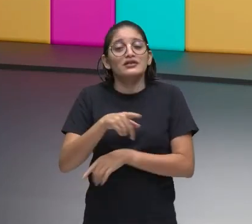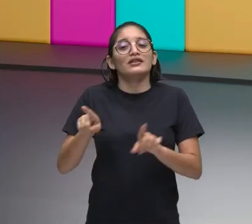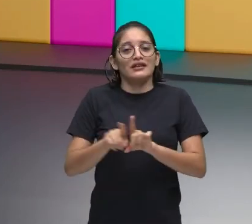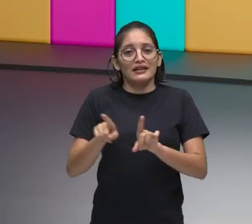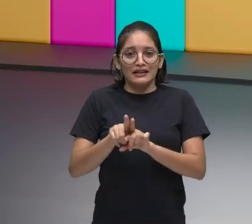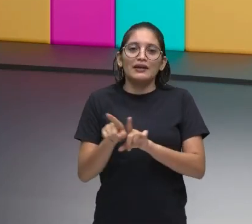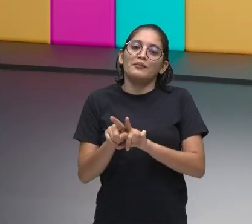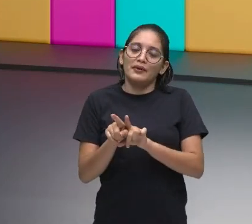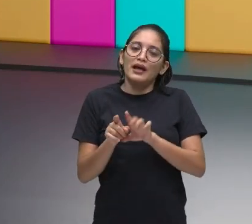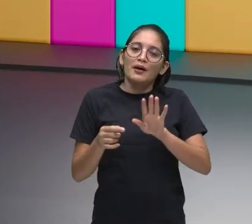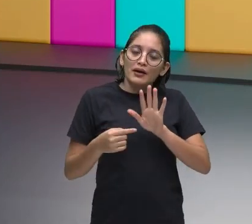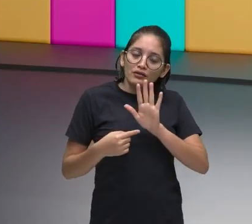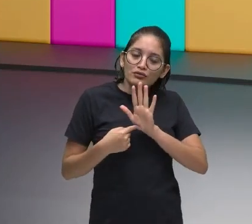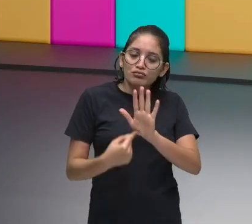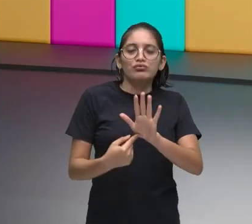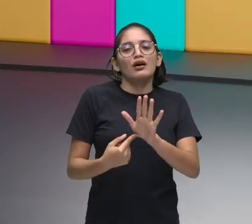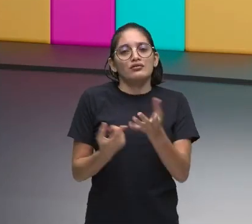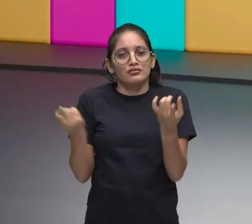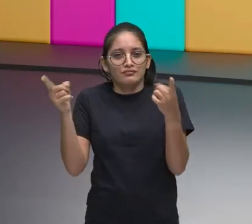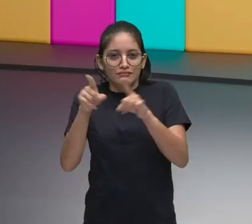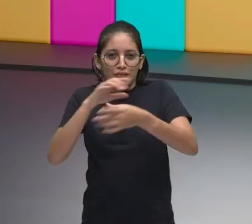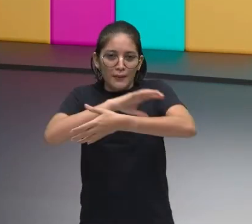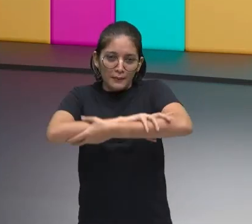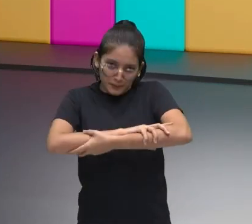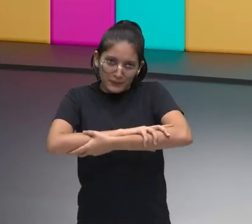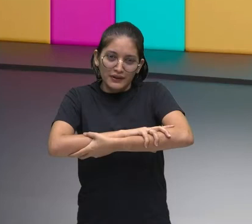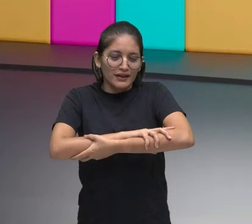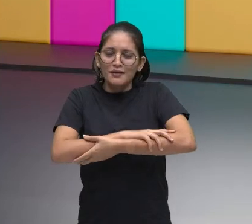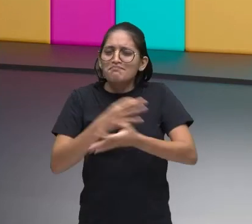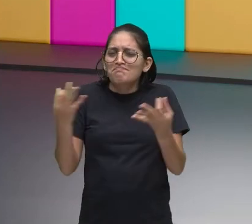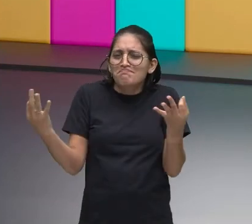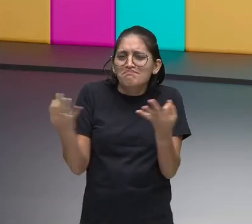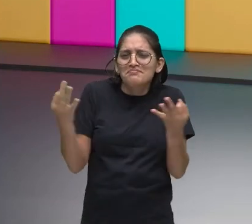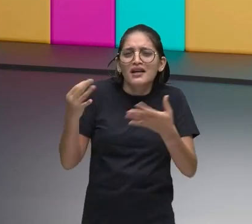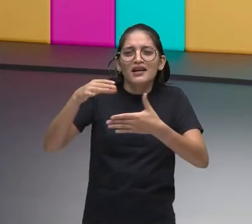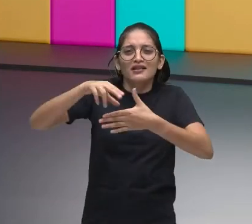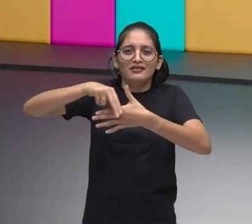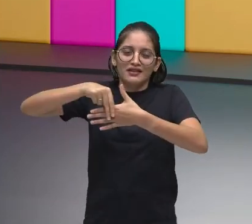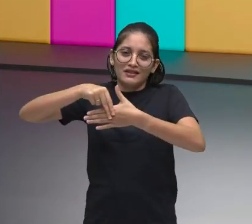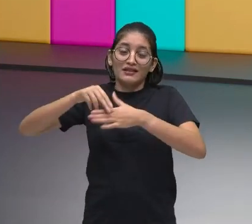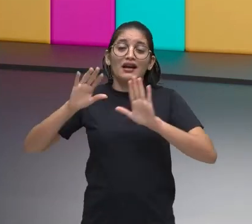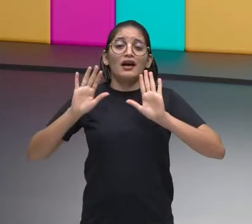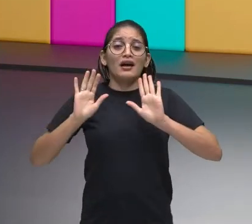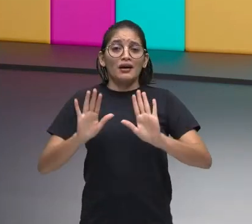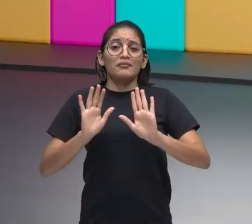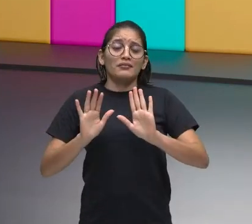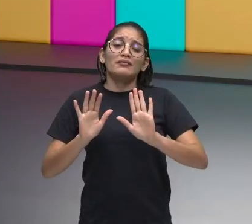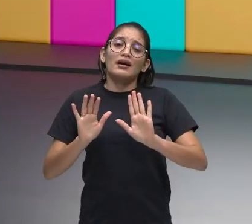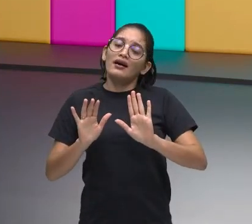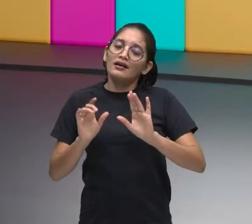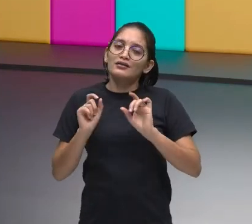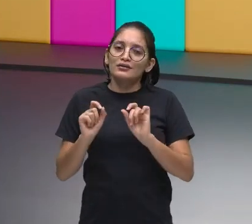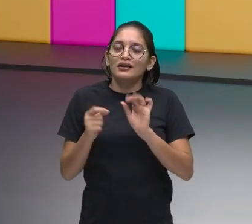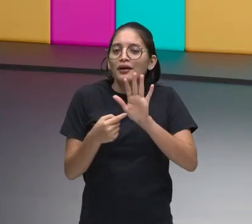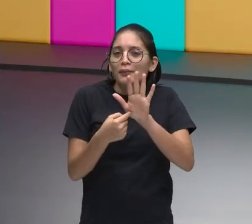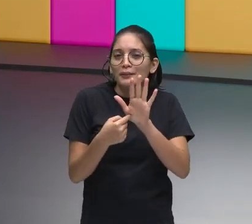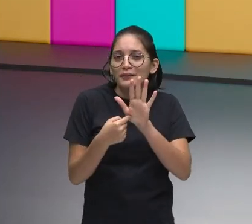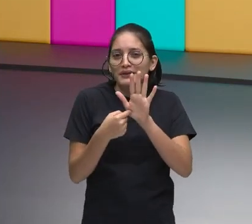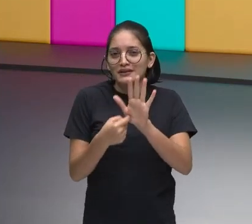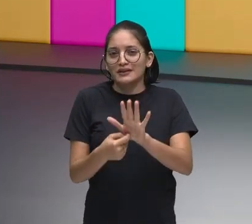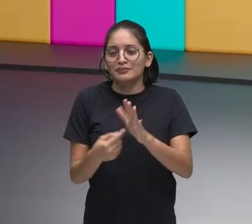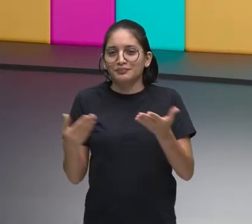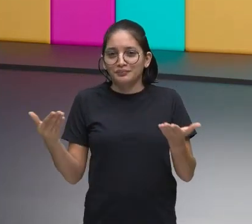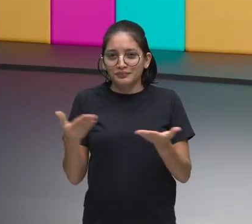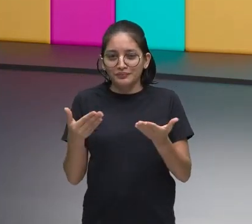para nos dar um suporte. Foi perfeito o cordel, professor Guilherme. Mas a gente não poderia deixar de apresentar